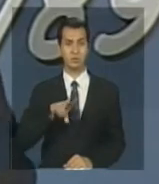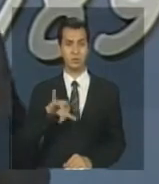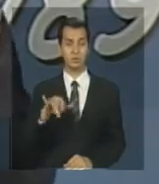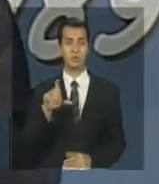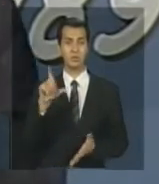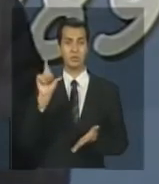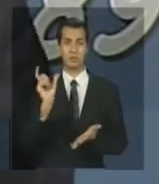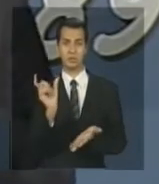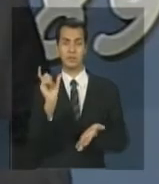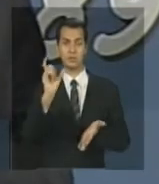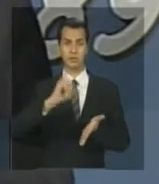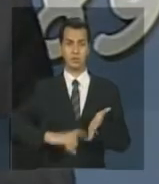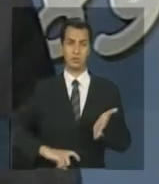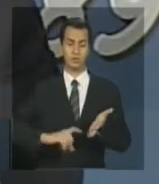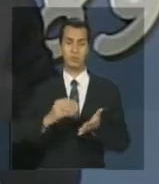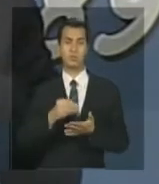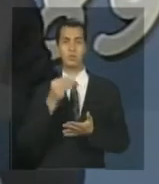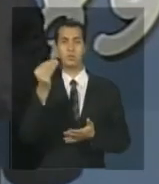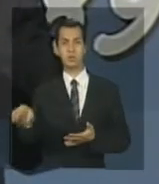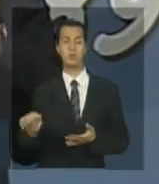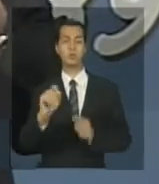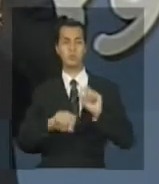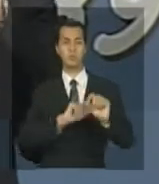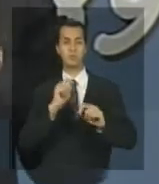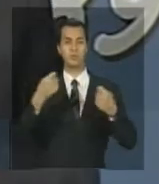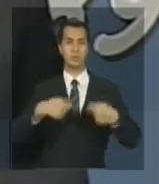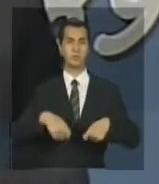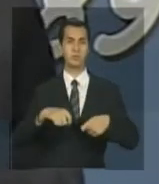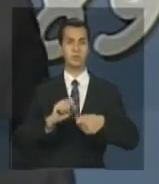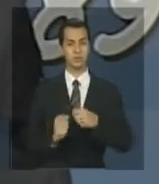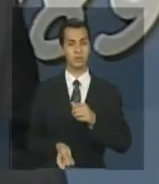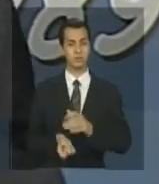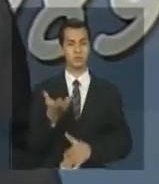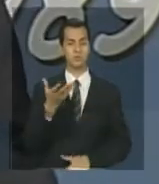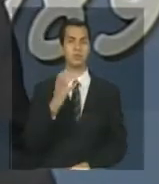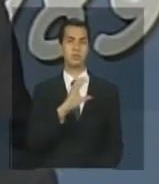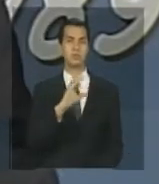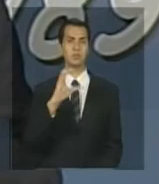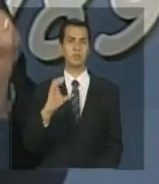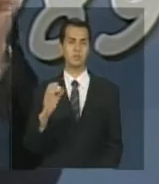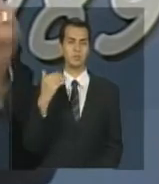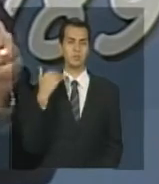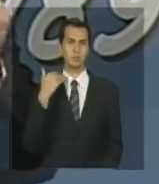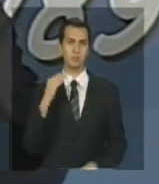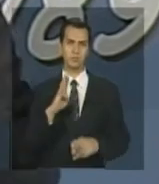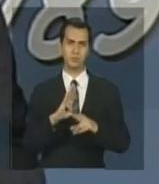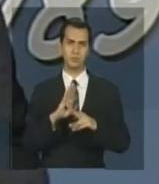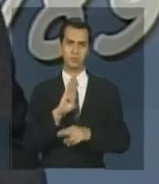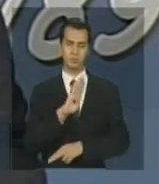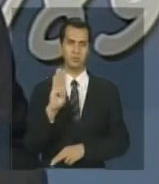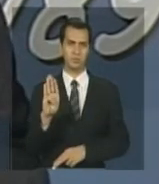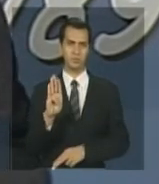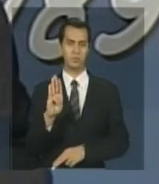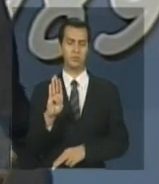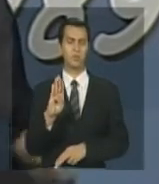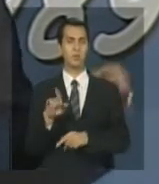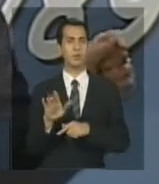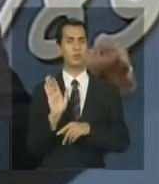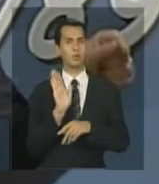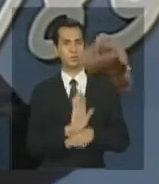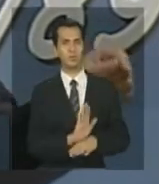cartão exigindo apenas abertura exclusiva da conta no Banco do Brasil para ações de Defesa Civil